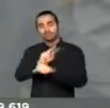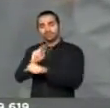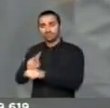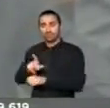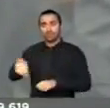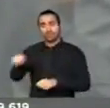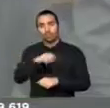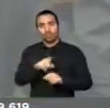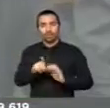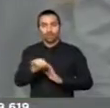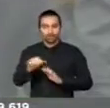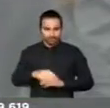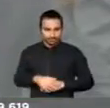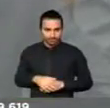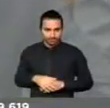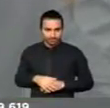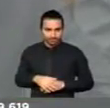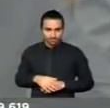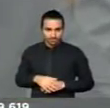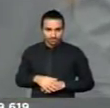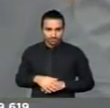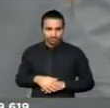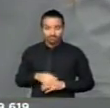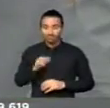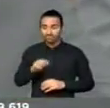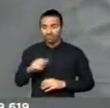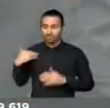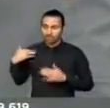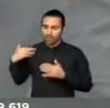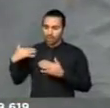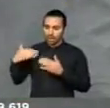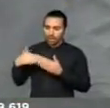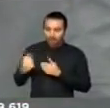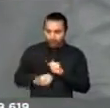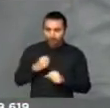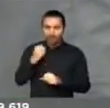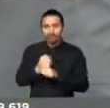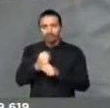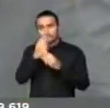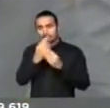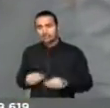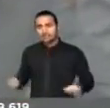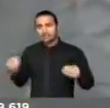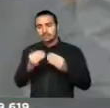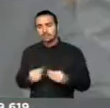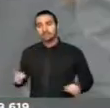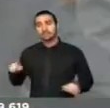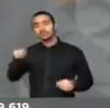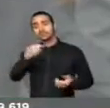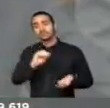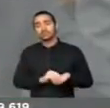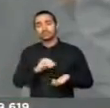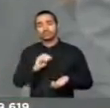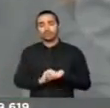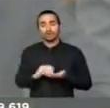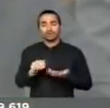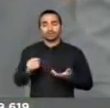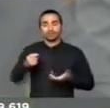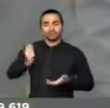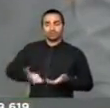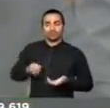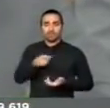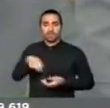leis. Foi se desconstruindo isso ao longo de anos, por uma falta de altivez desse parlamento. E